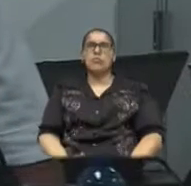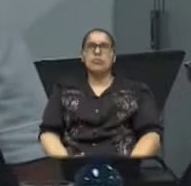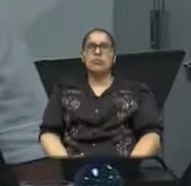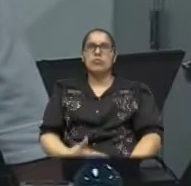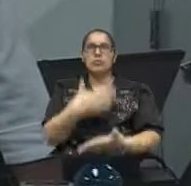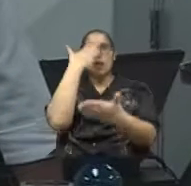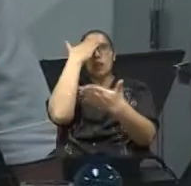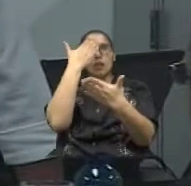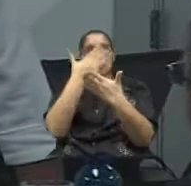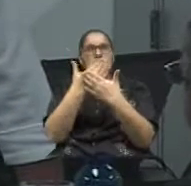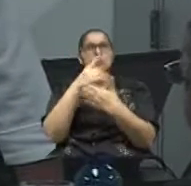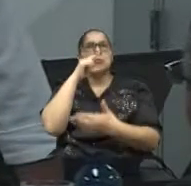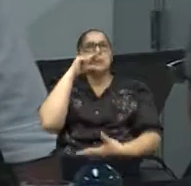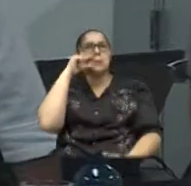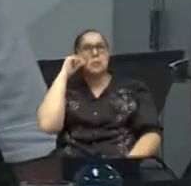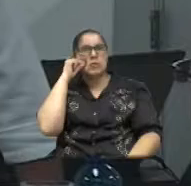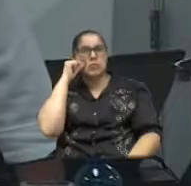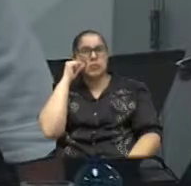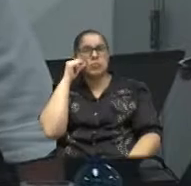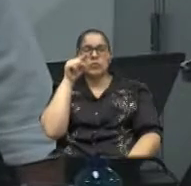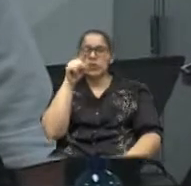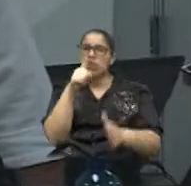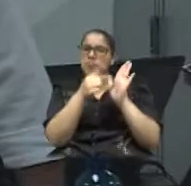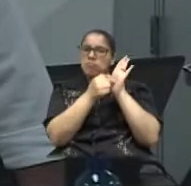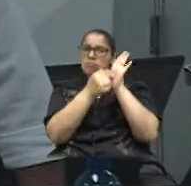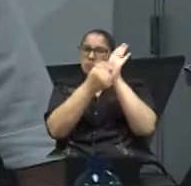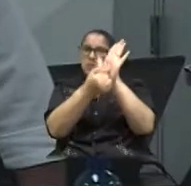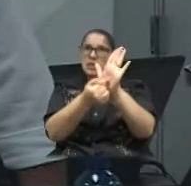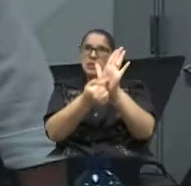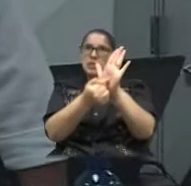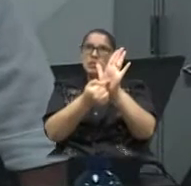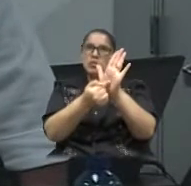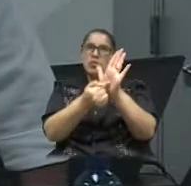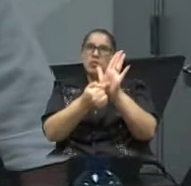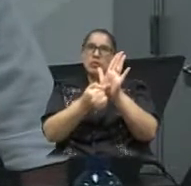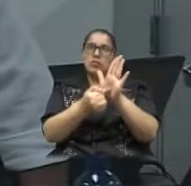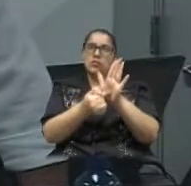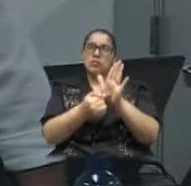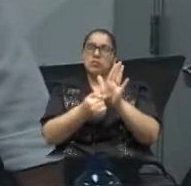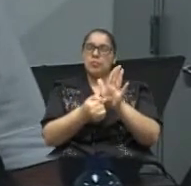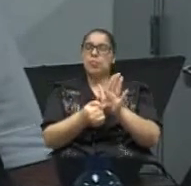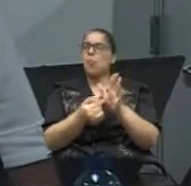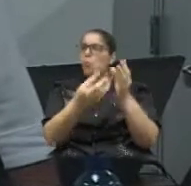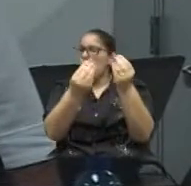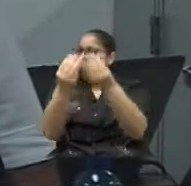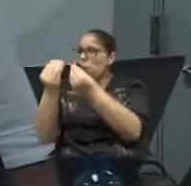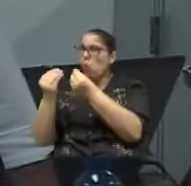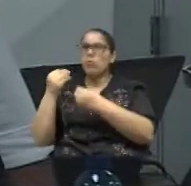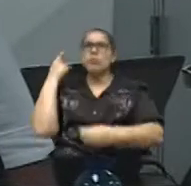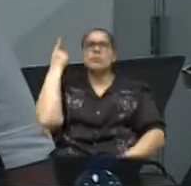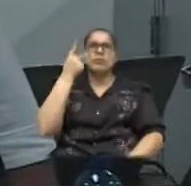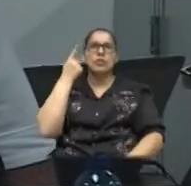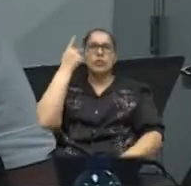como você apresentou, se não tivesse sido você, pelo menos uns 18 iriam apresentar essa moção.